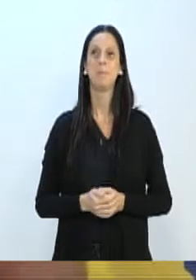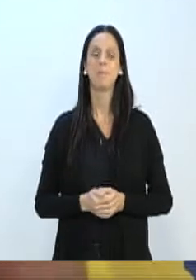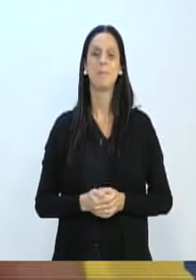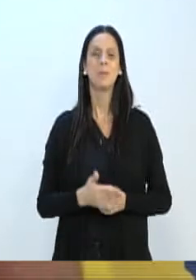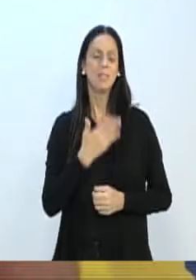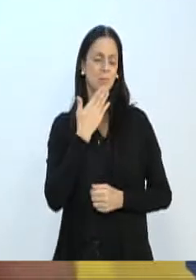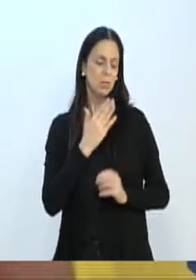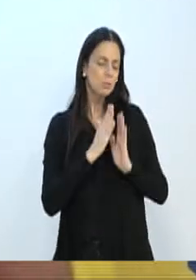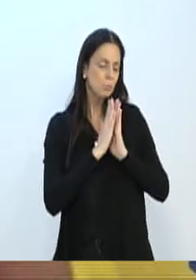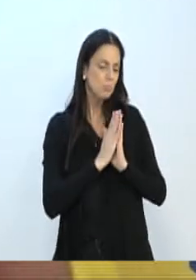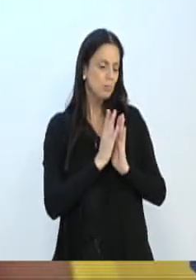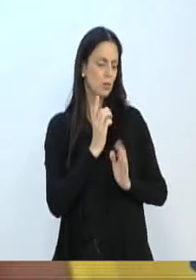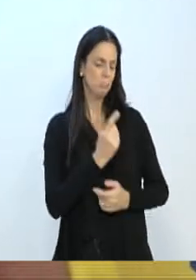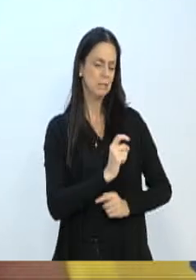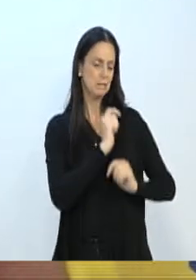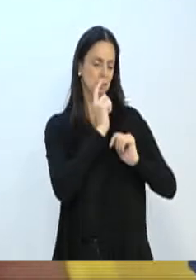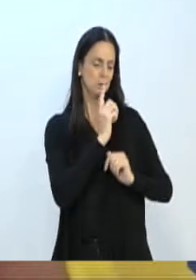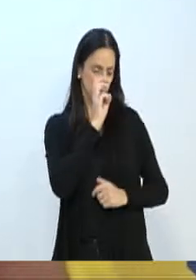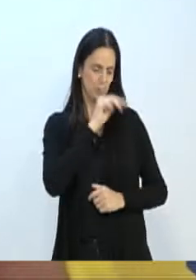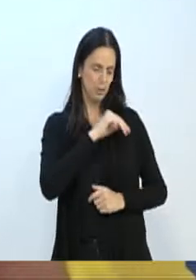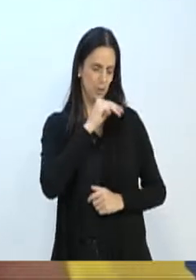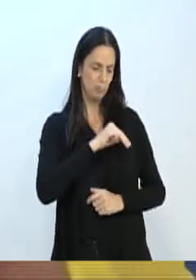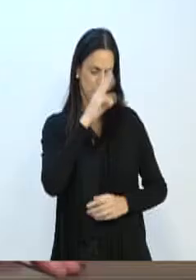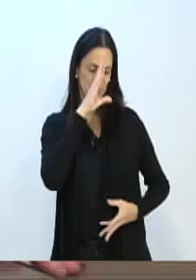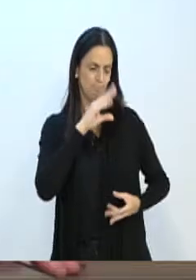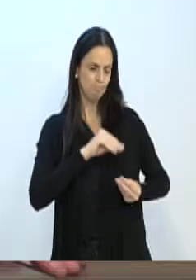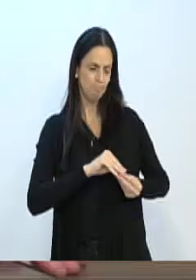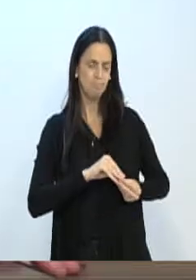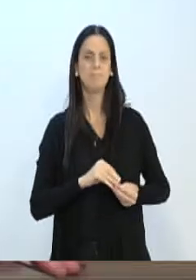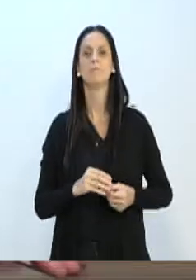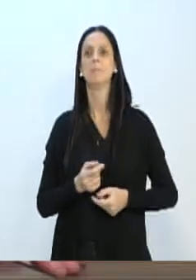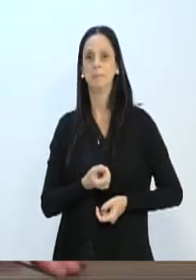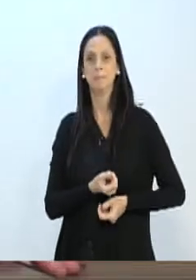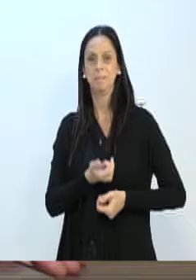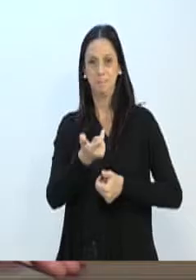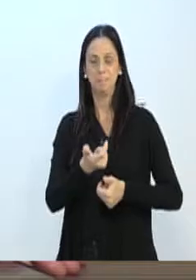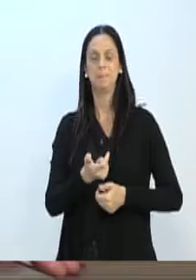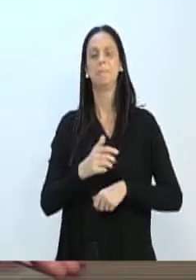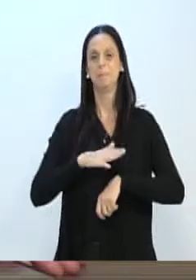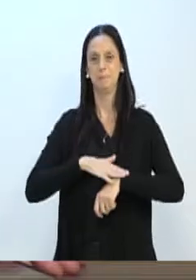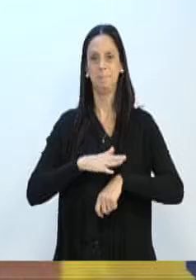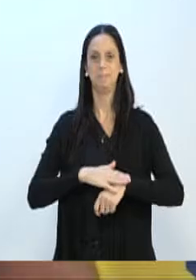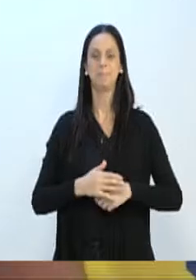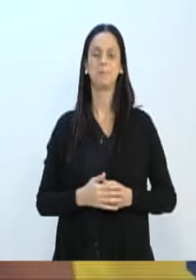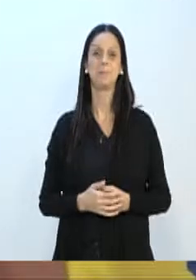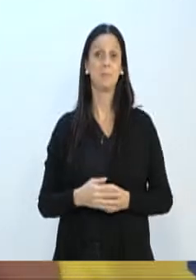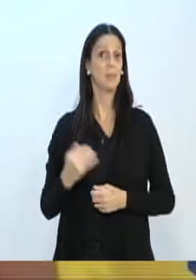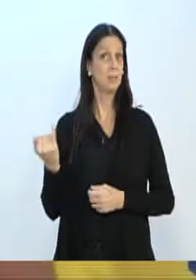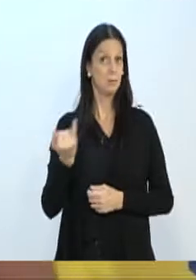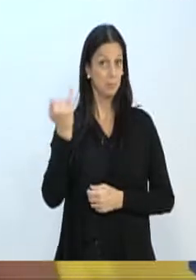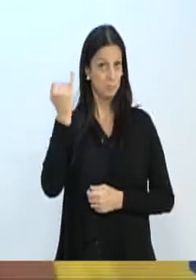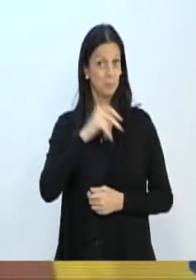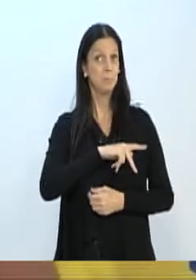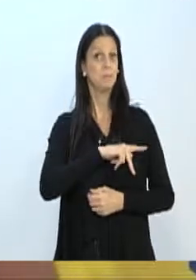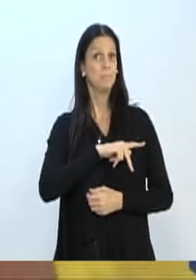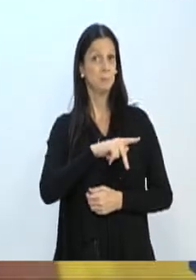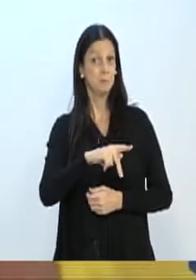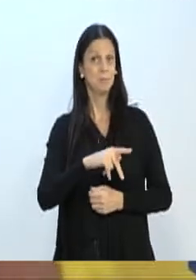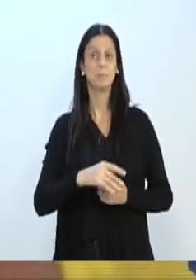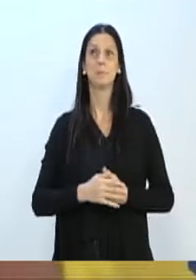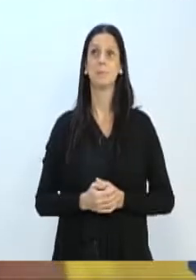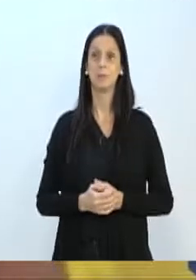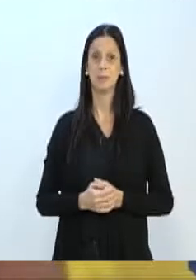minutinho de acréscimo que eu vou falar e mostrar um vídeo. Obrigado. É importante, presidente Jair